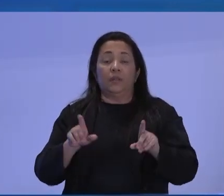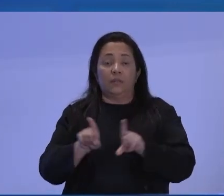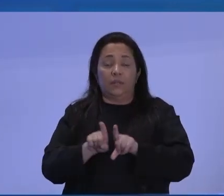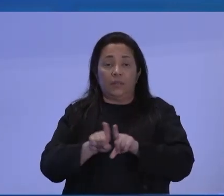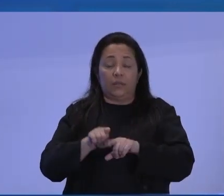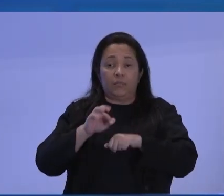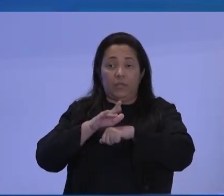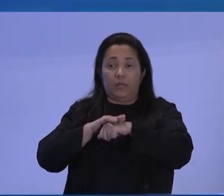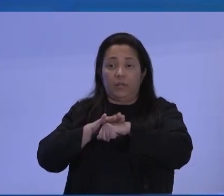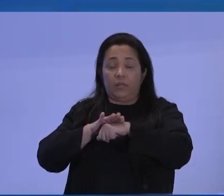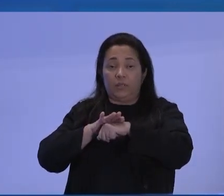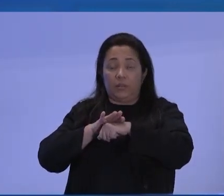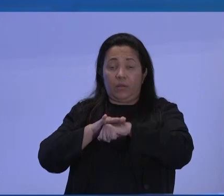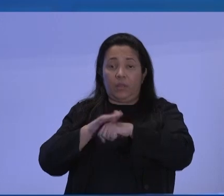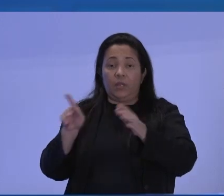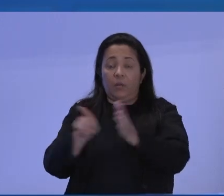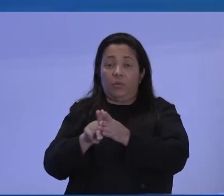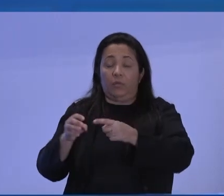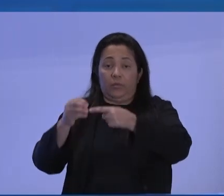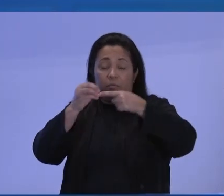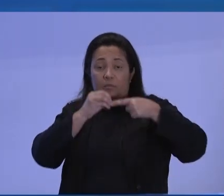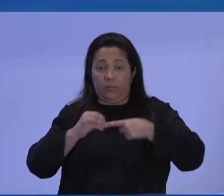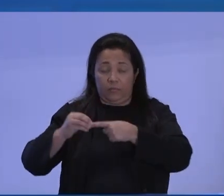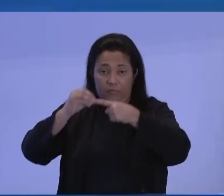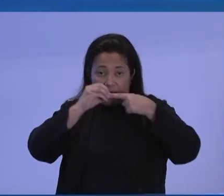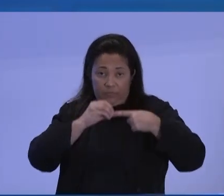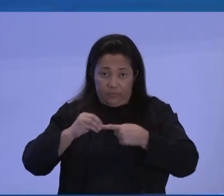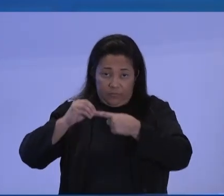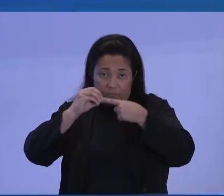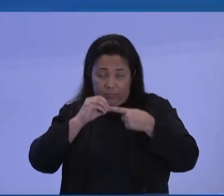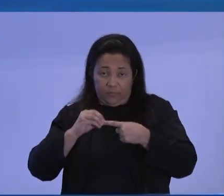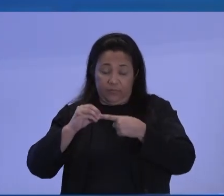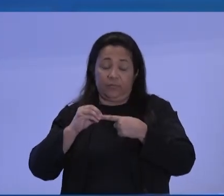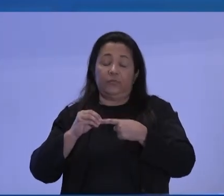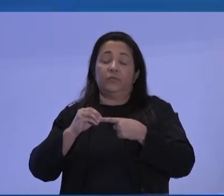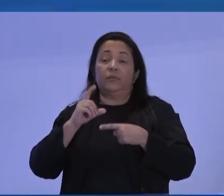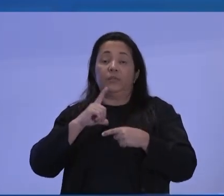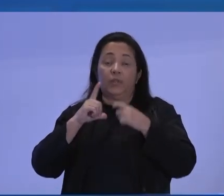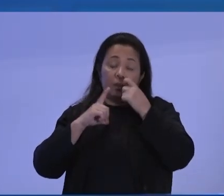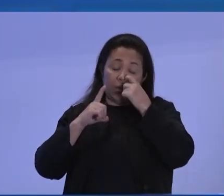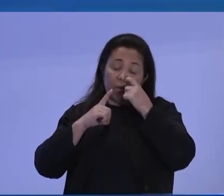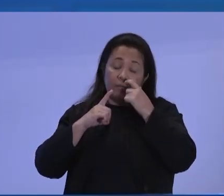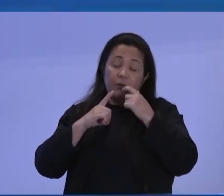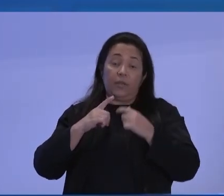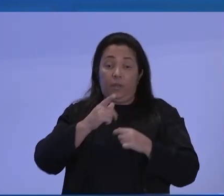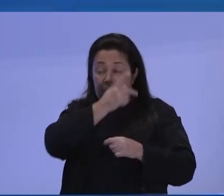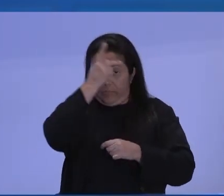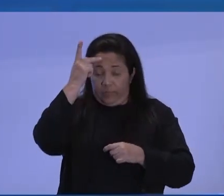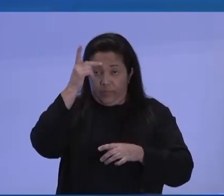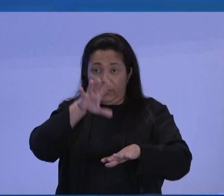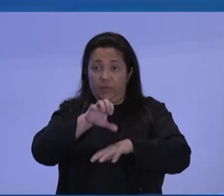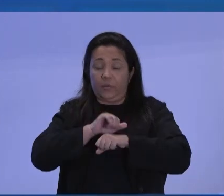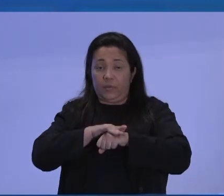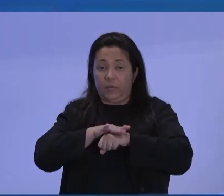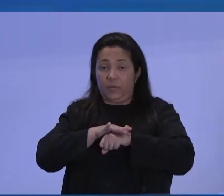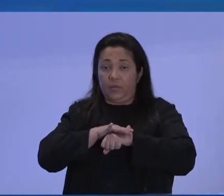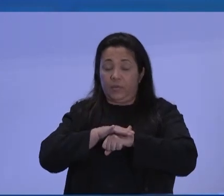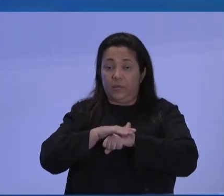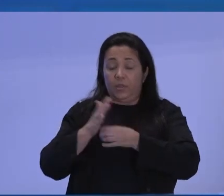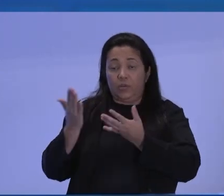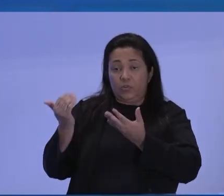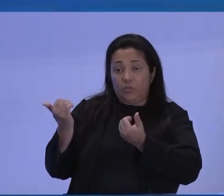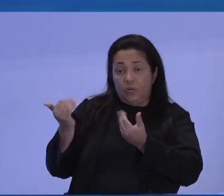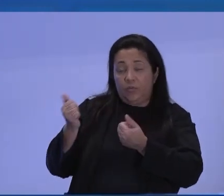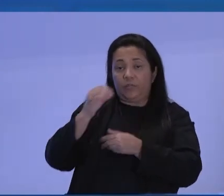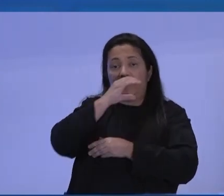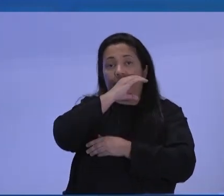doença fúngica causada pelo fungo Malacésia furfo, acomete pessoas em idade jovem,